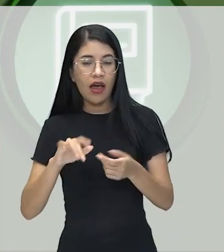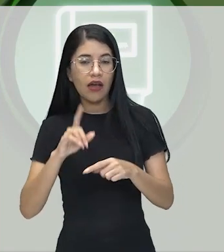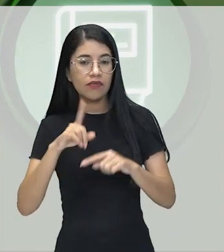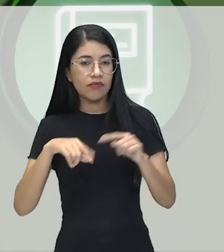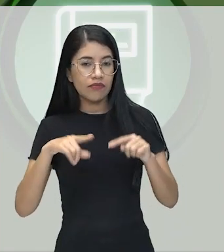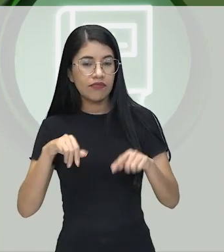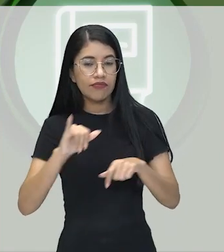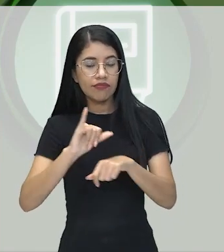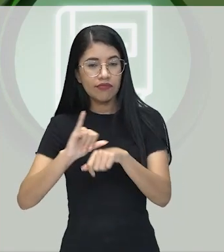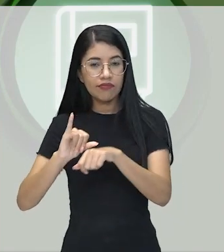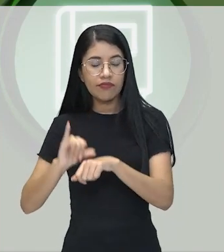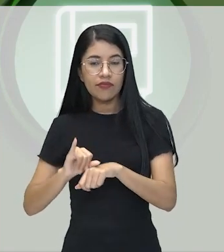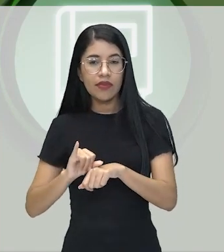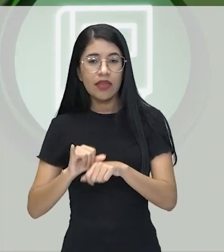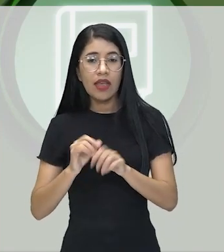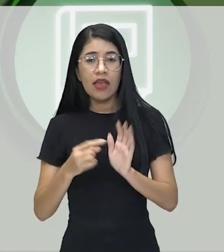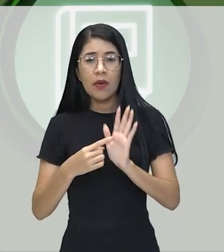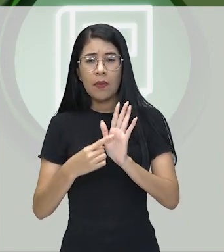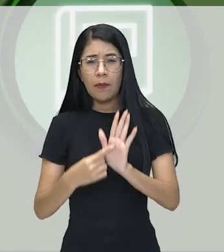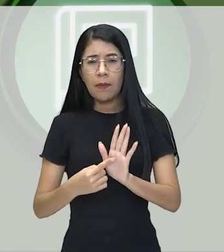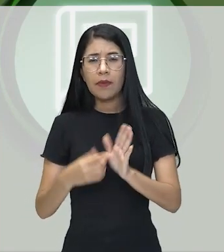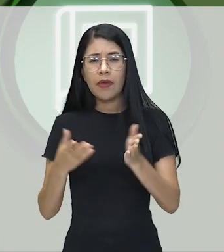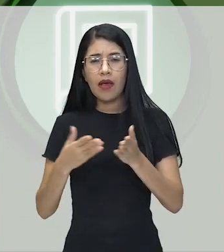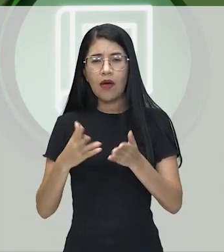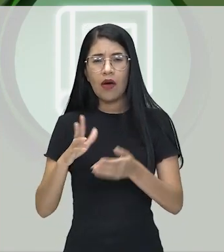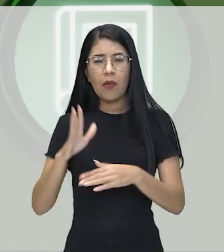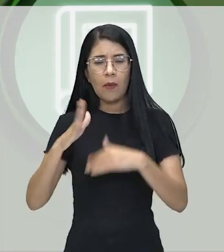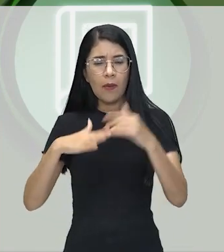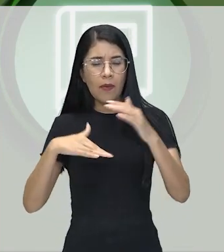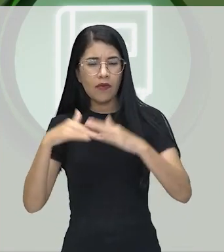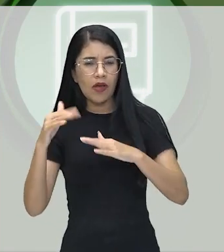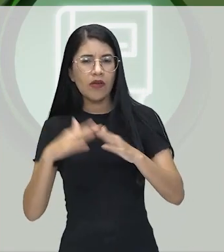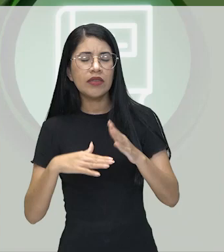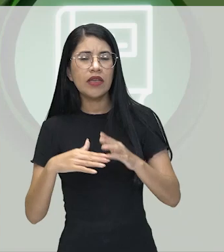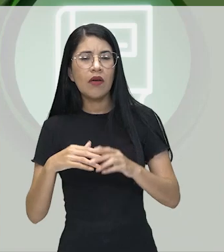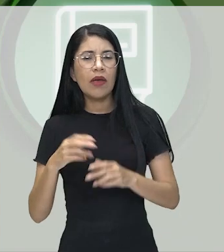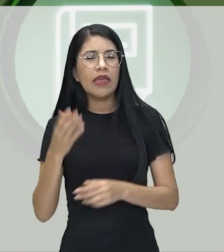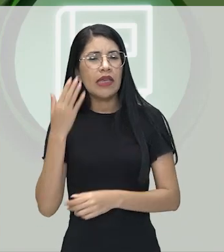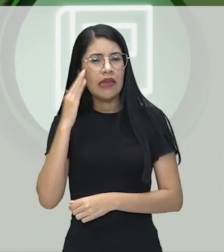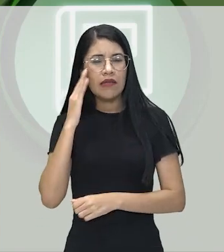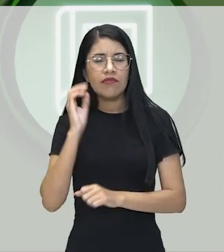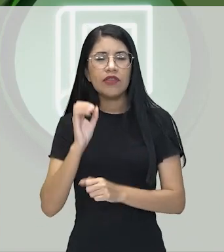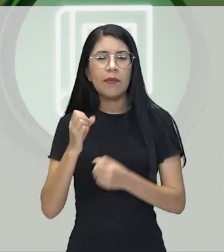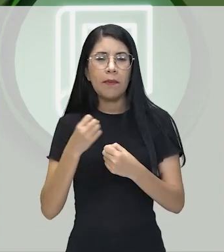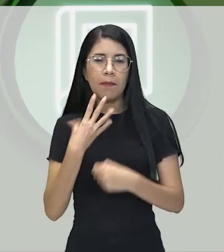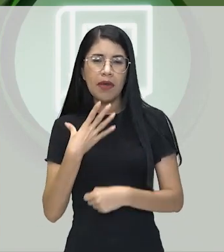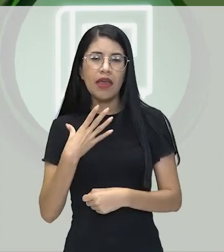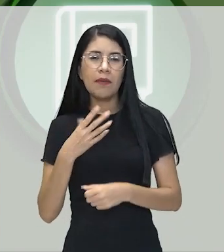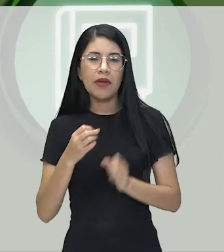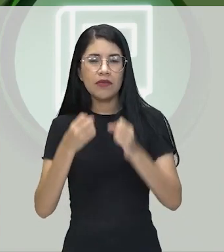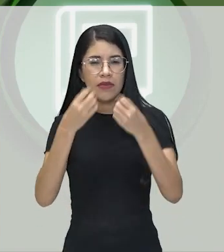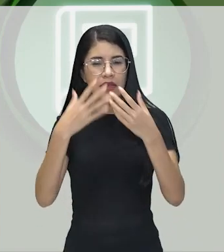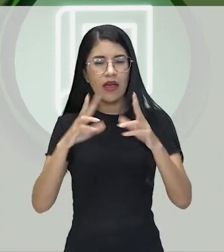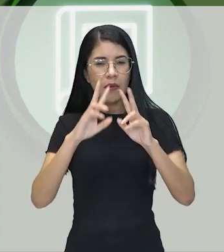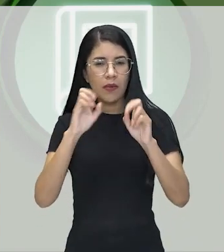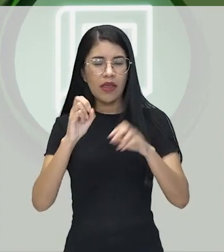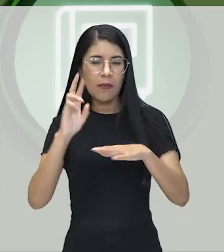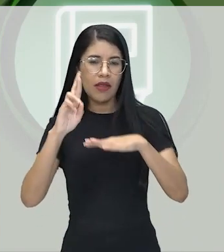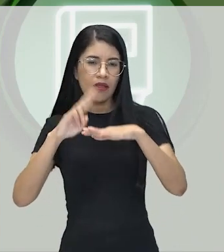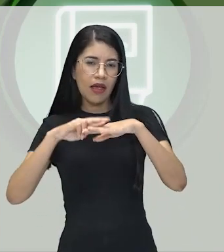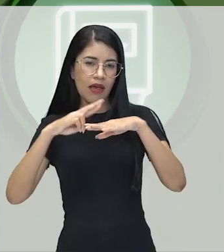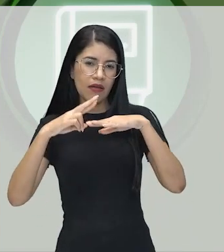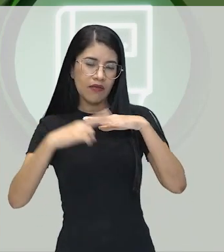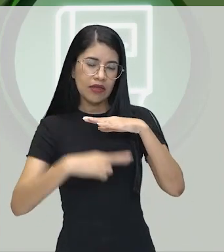Mas agora, eu trouxe para ti um especialista e uma autoridade na área para falar sobre refração. Dá só uma olhada